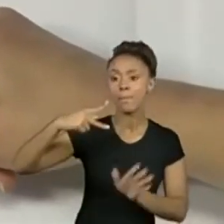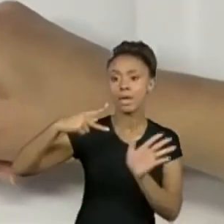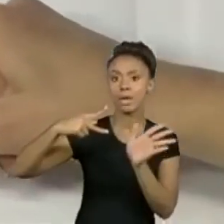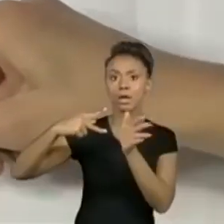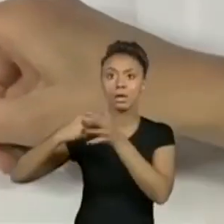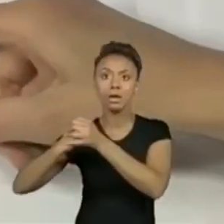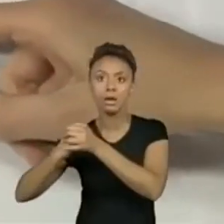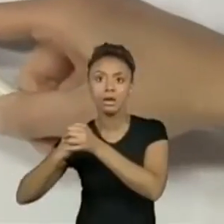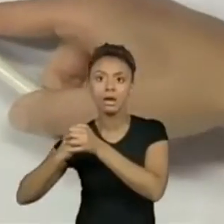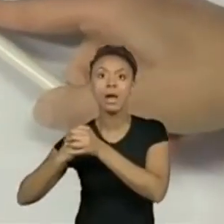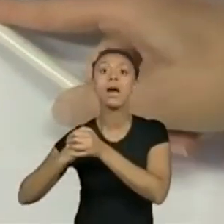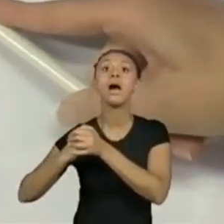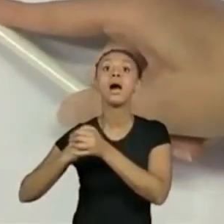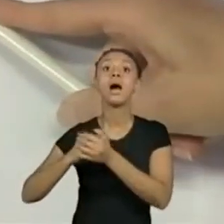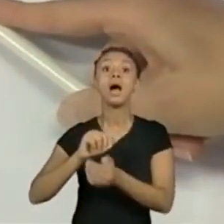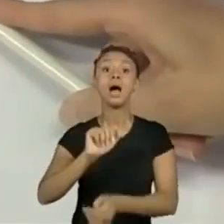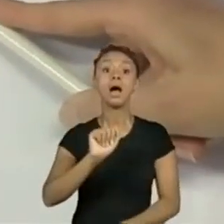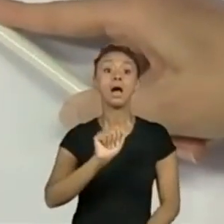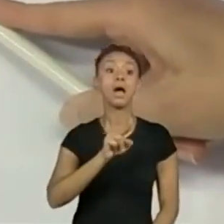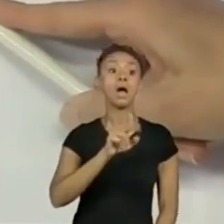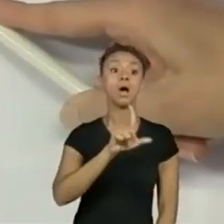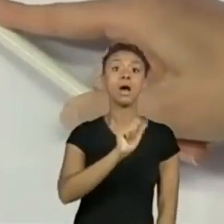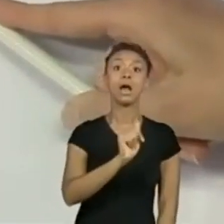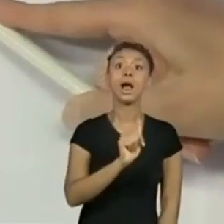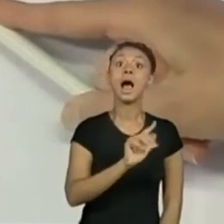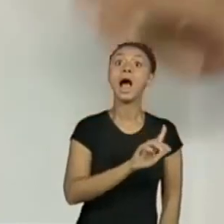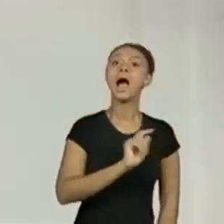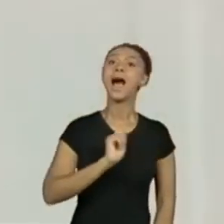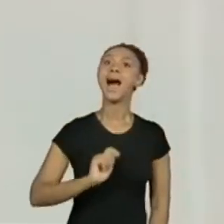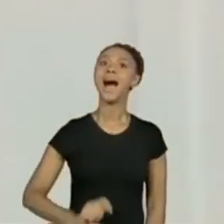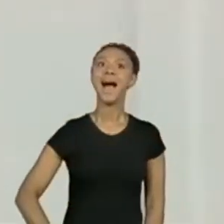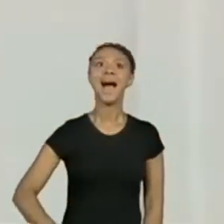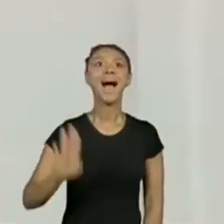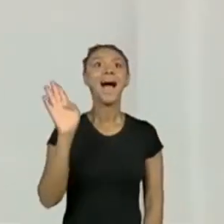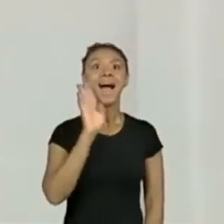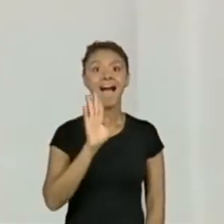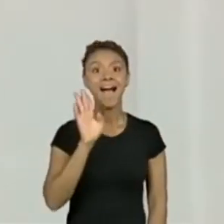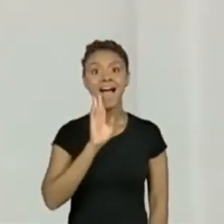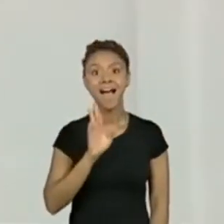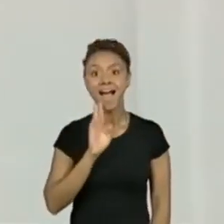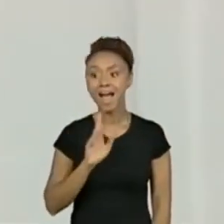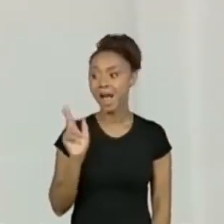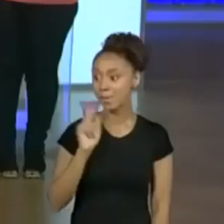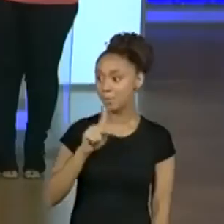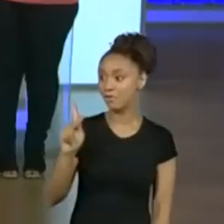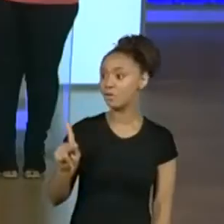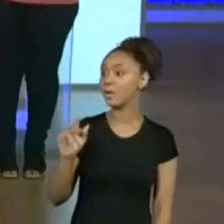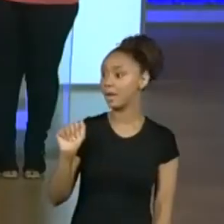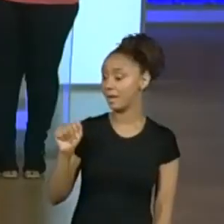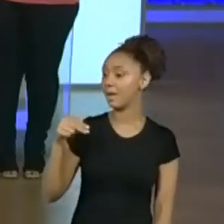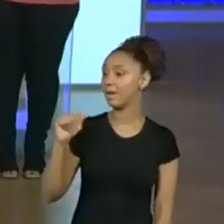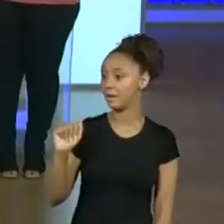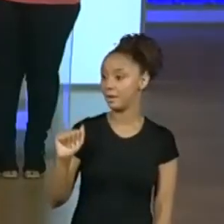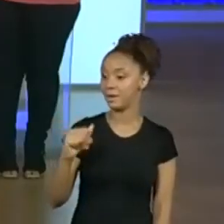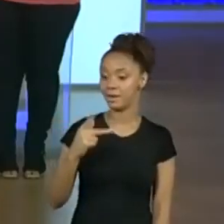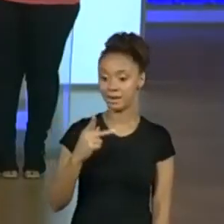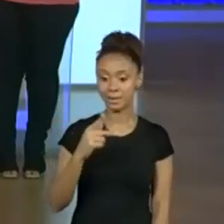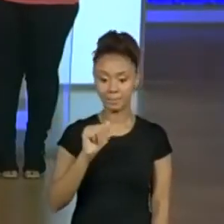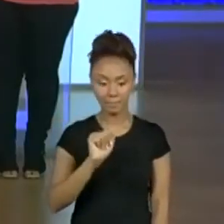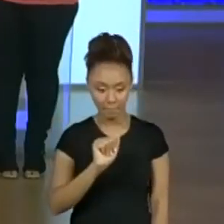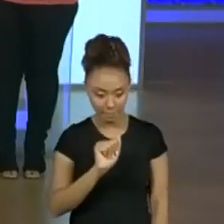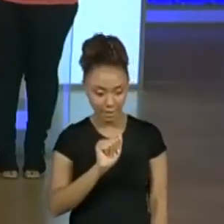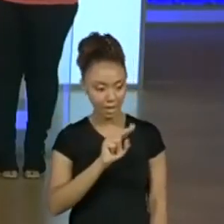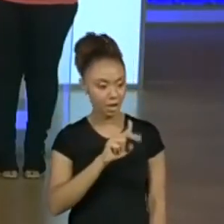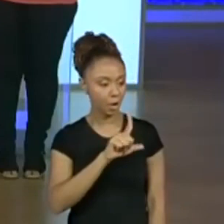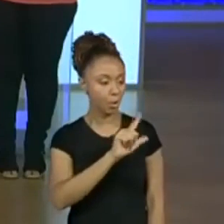ó, aula. Olha que legal. Dentro do nome da professora Ana Paula, a gente tem a